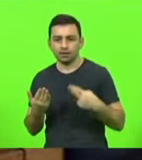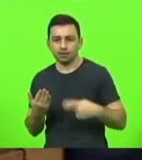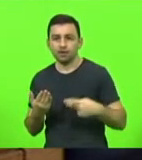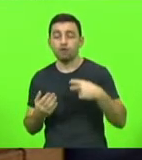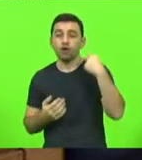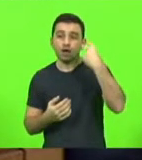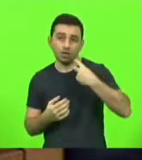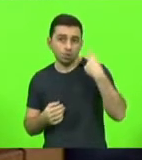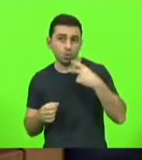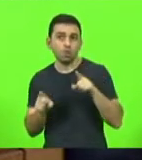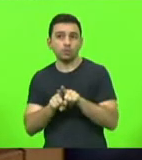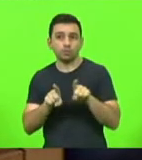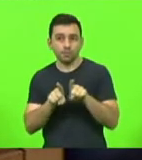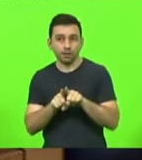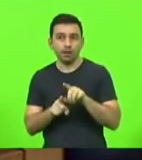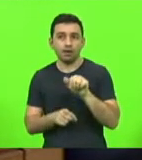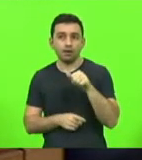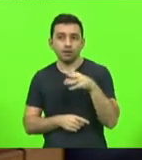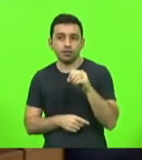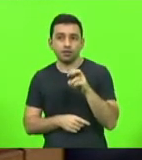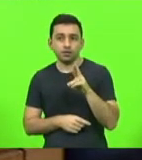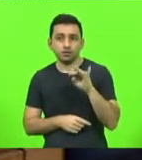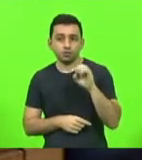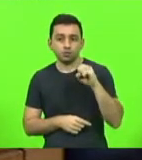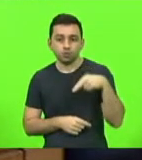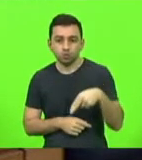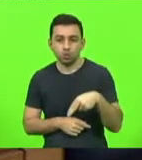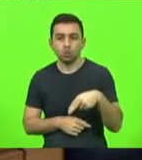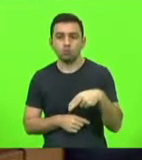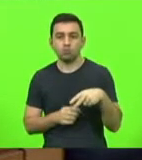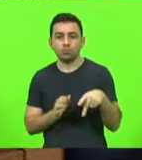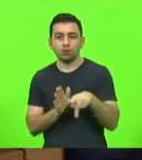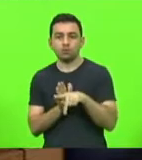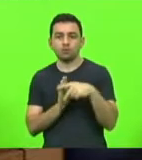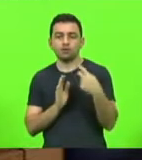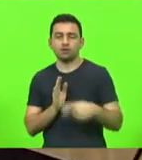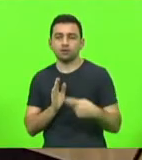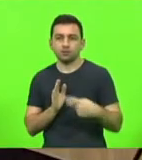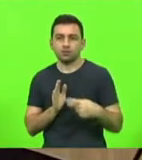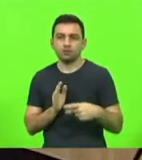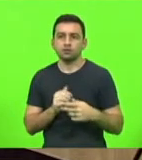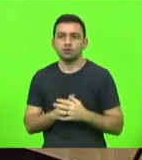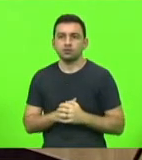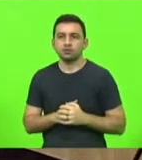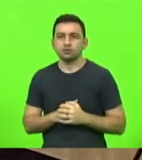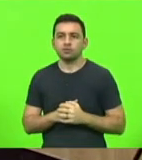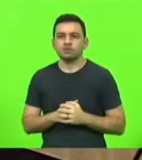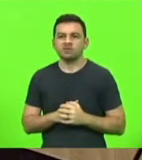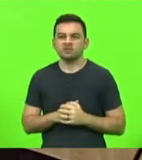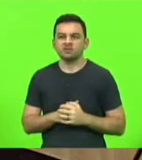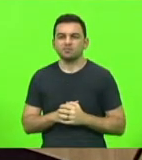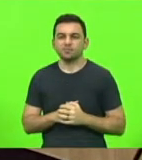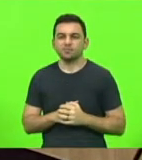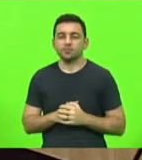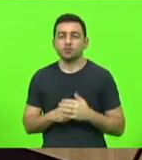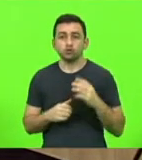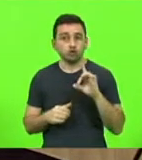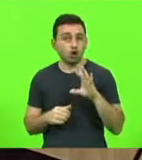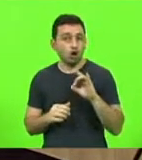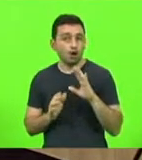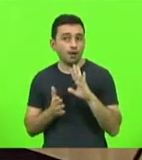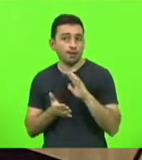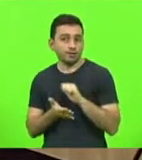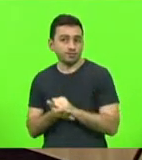Anderson também, sejam bem-vindos à casa do povo, à casa nossa. Deputado Kennedy. Só para registrar,